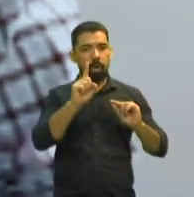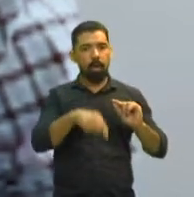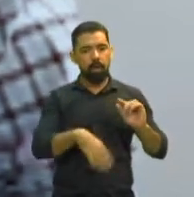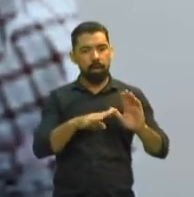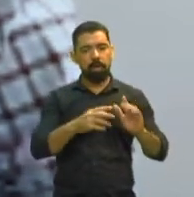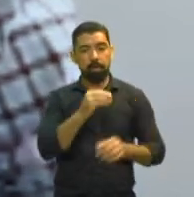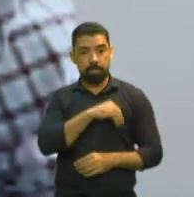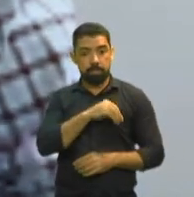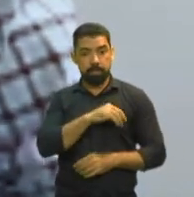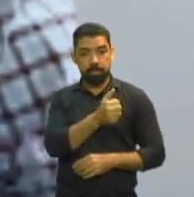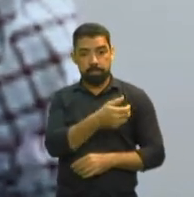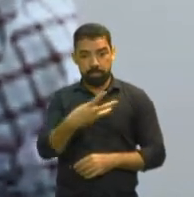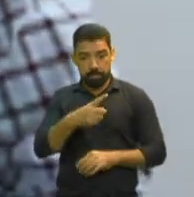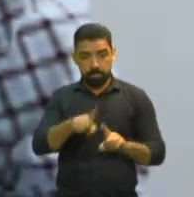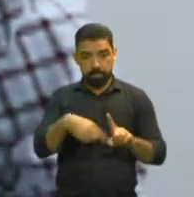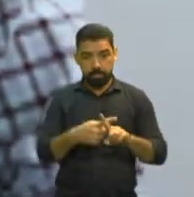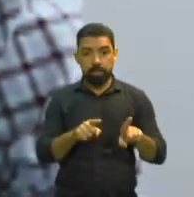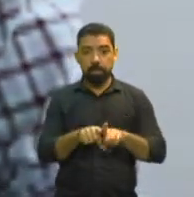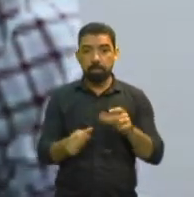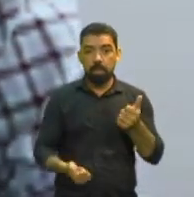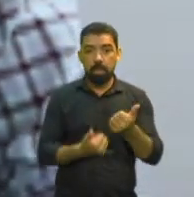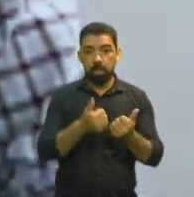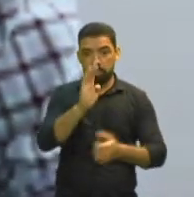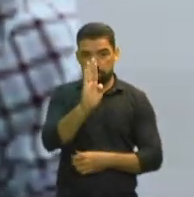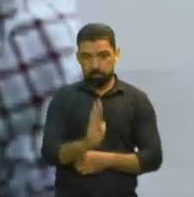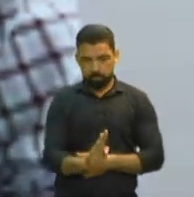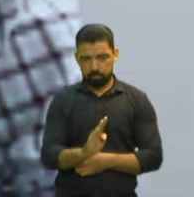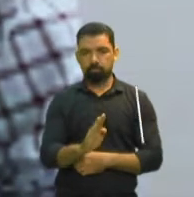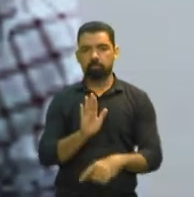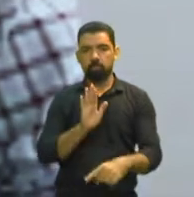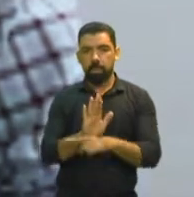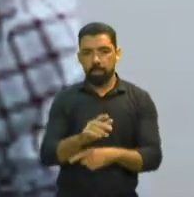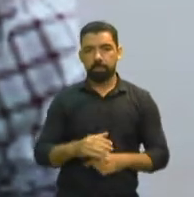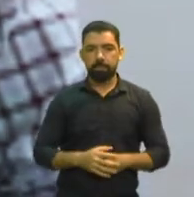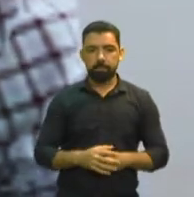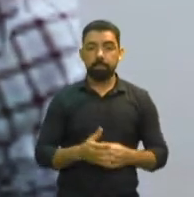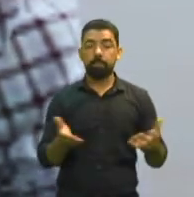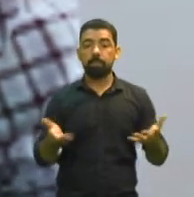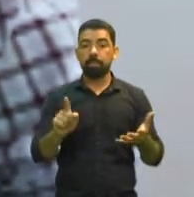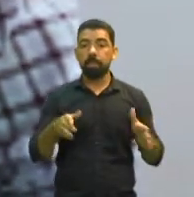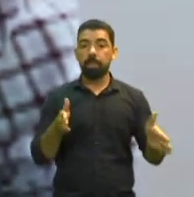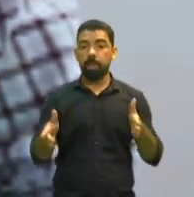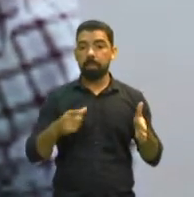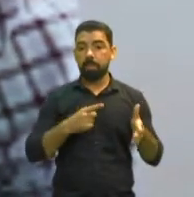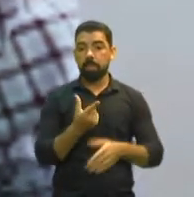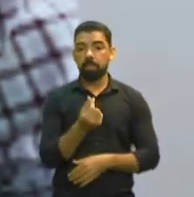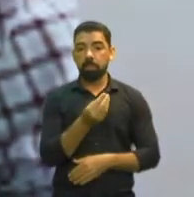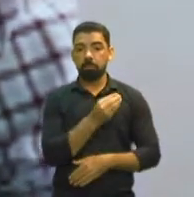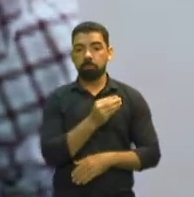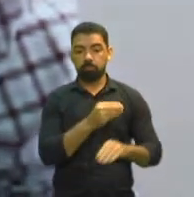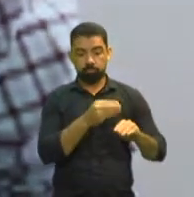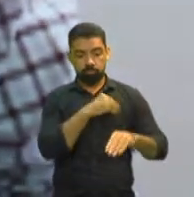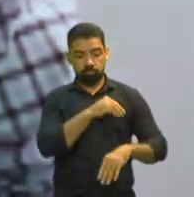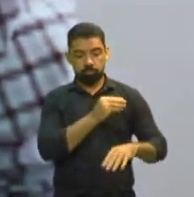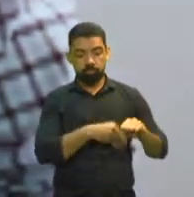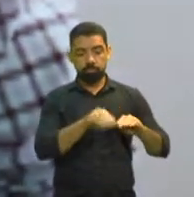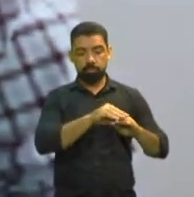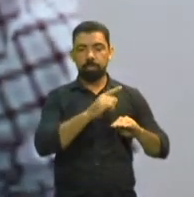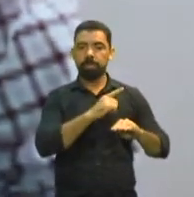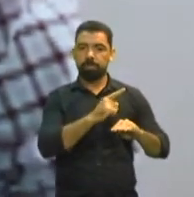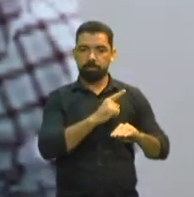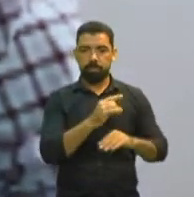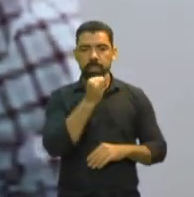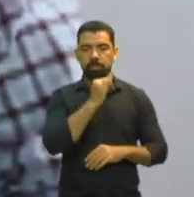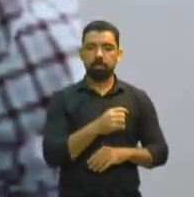salário e do Auxílio Brasil. É um período agora onde você tem uma renda extra. Então, boa parte da população vai receber o 13º